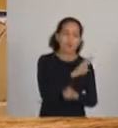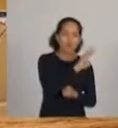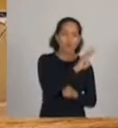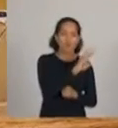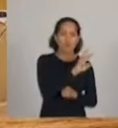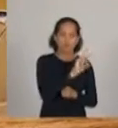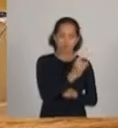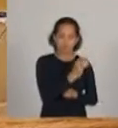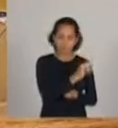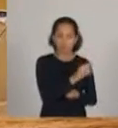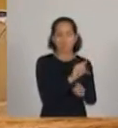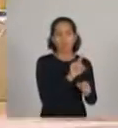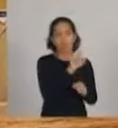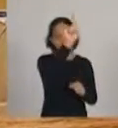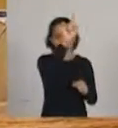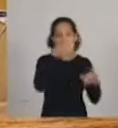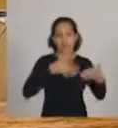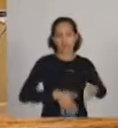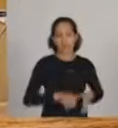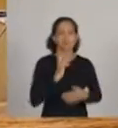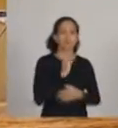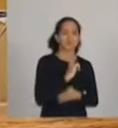Minas também, e que